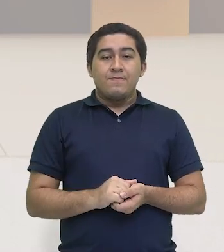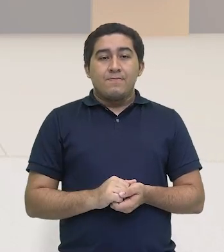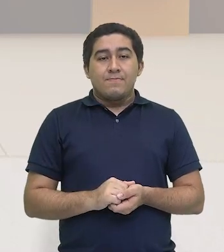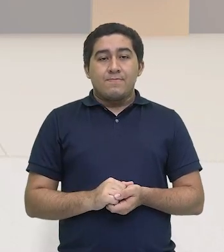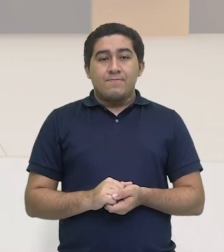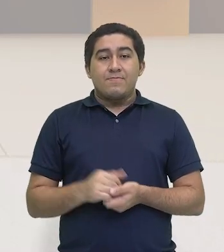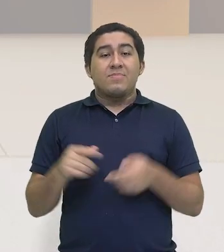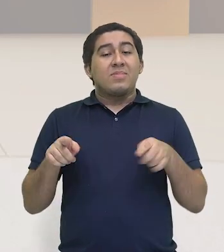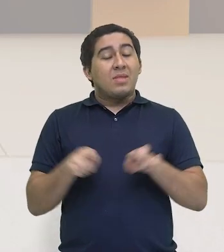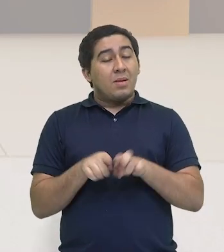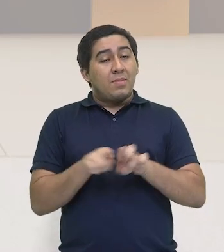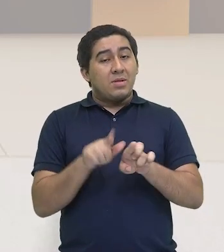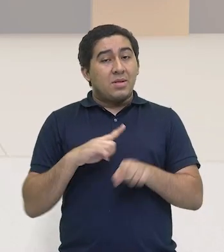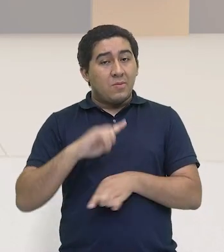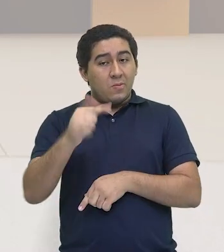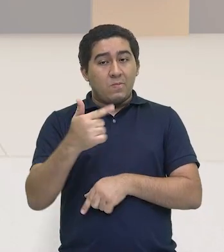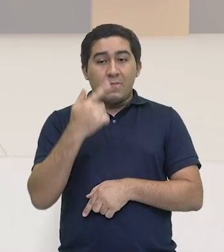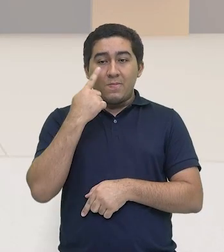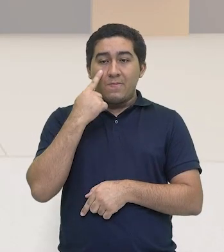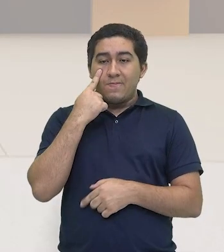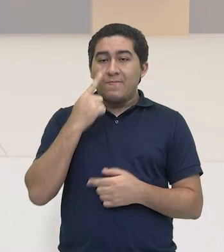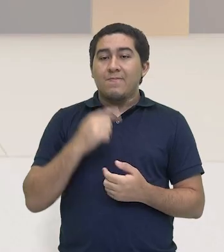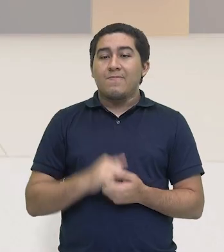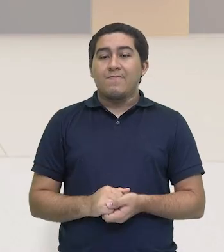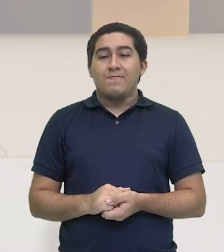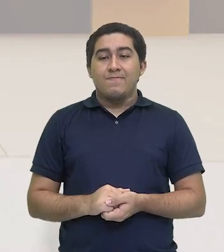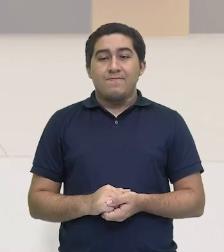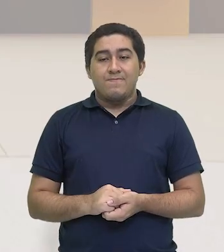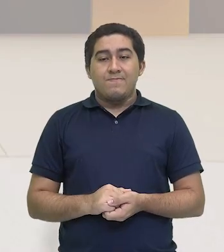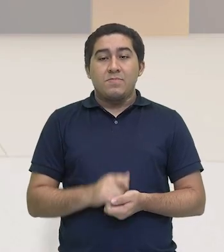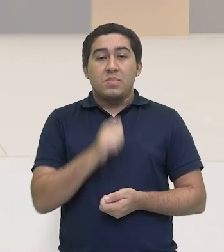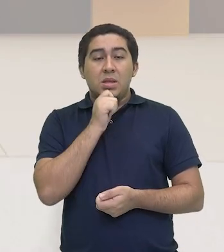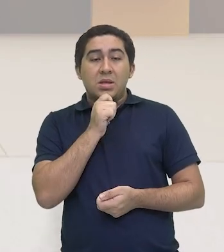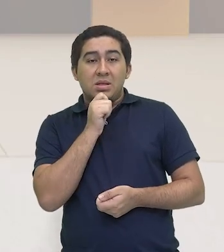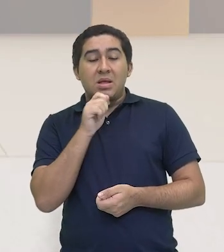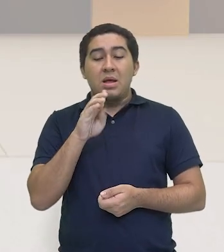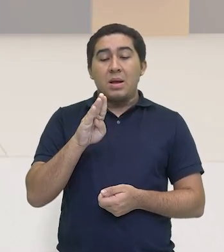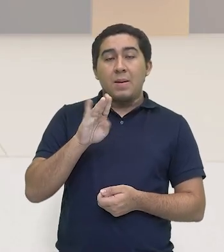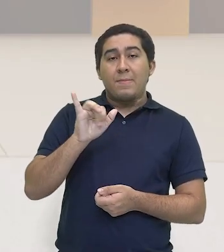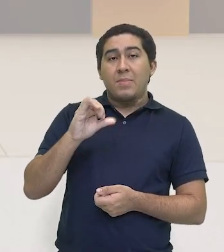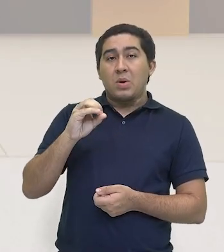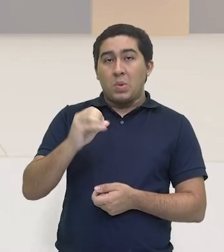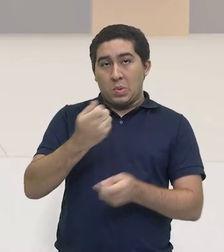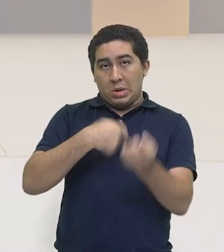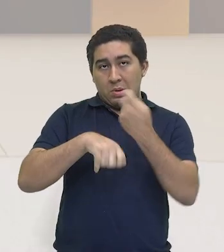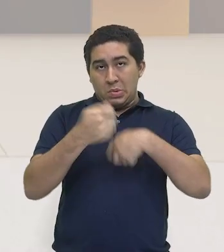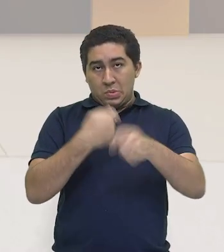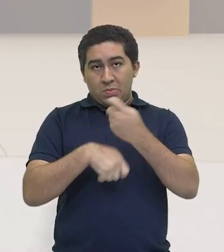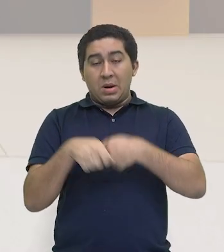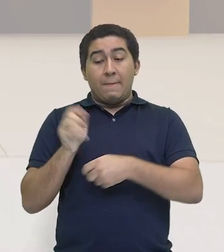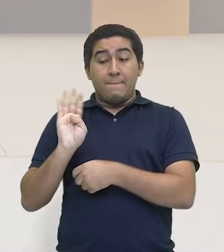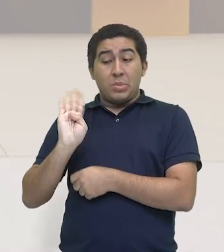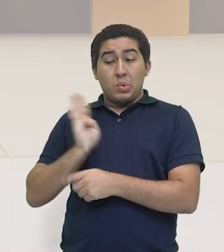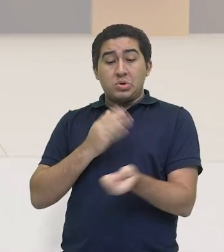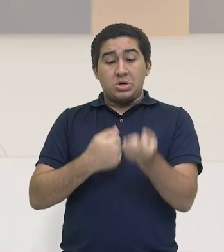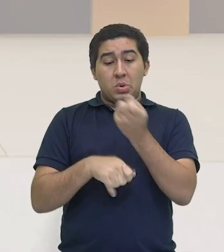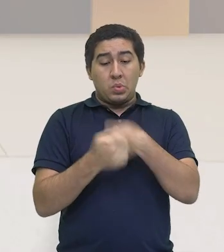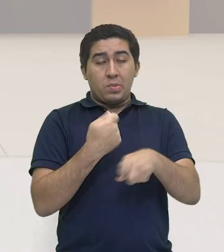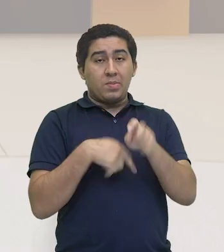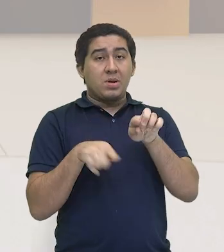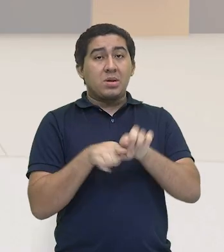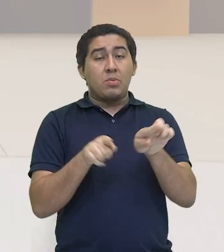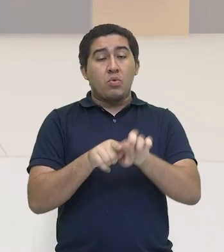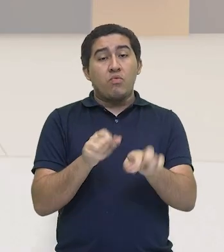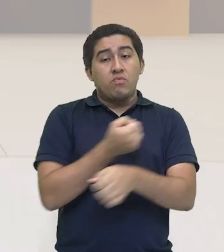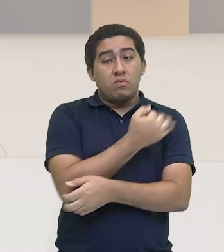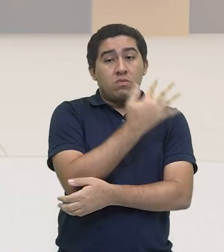E temos mais. Perfeito. Depois, ó, estamos falando de bioeconomia, né? A questão aí da vida, da floresta,